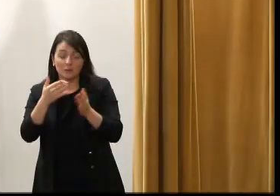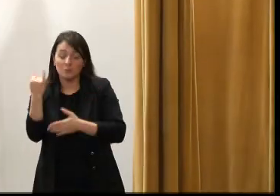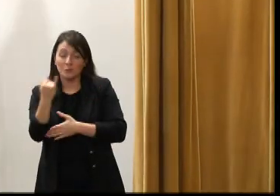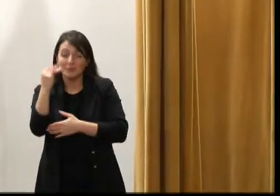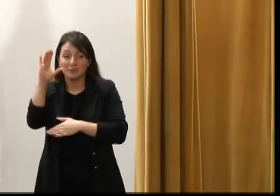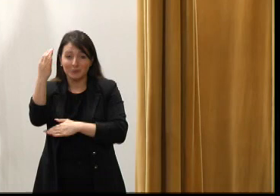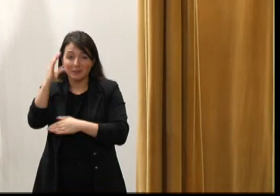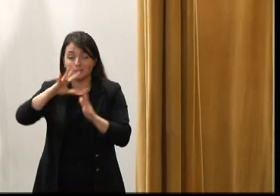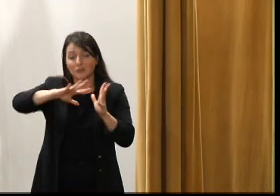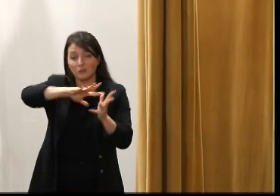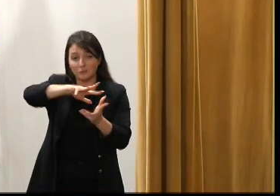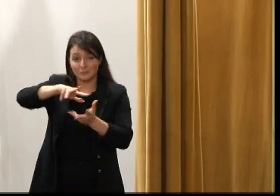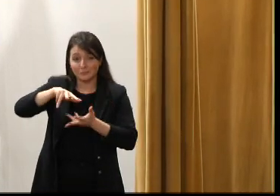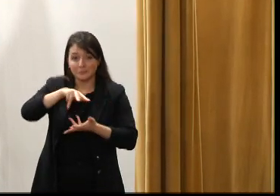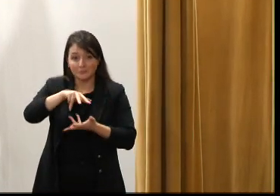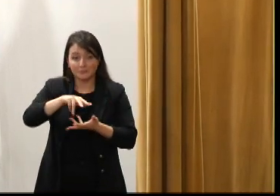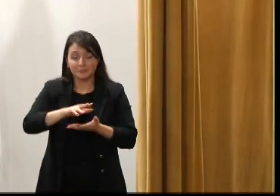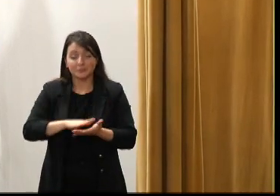internacional.